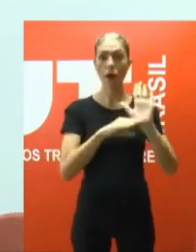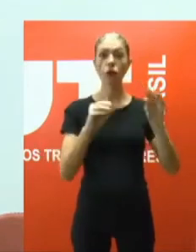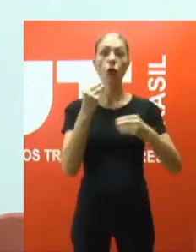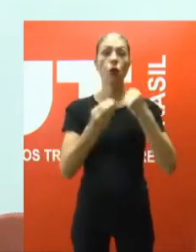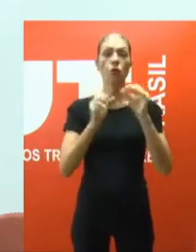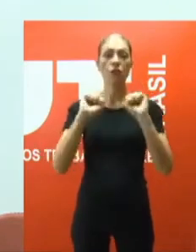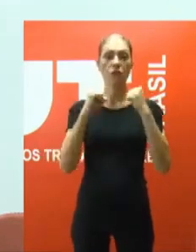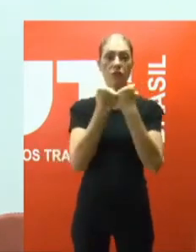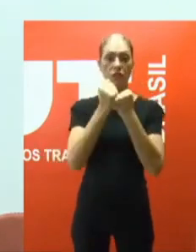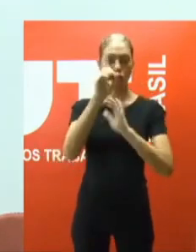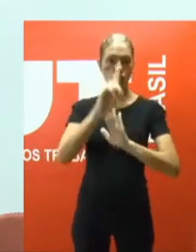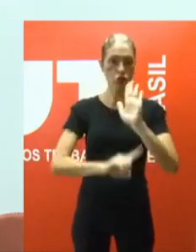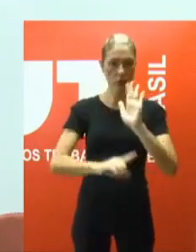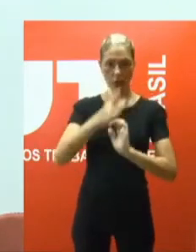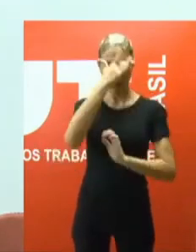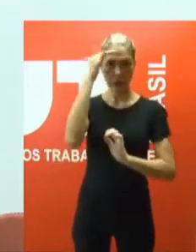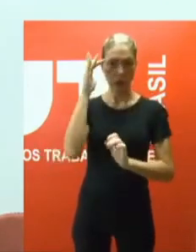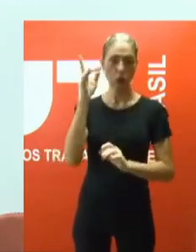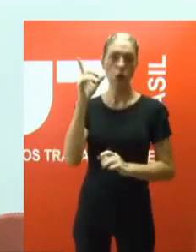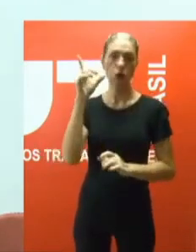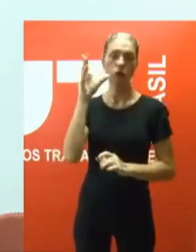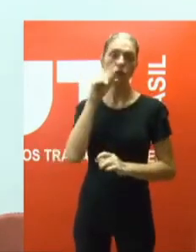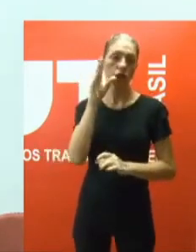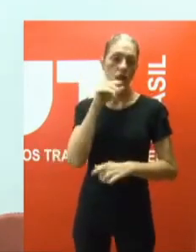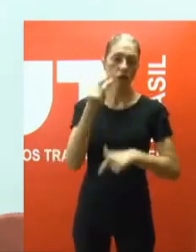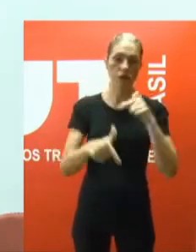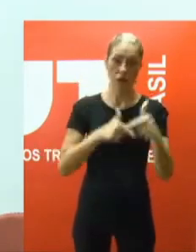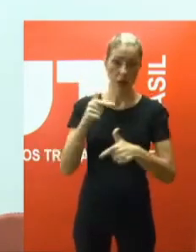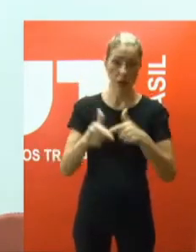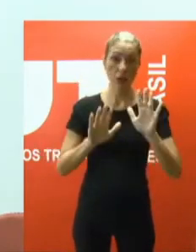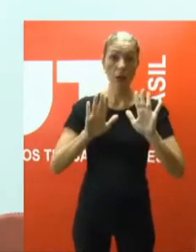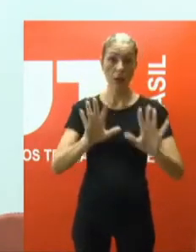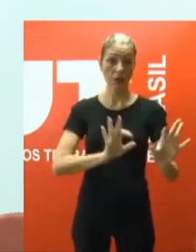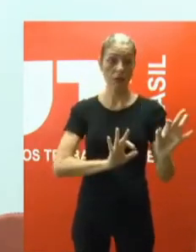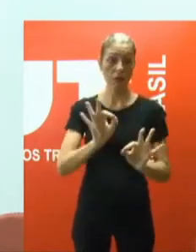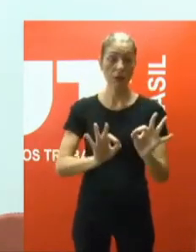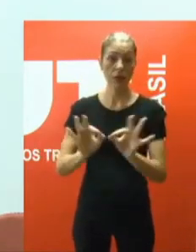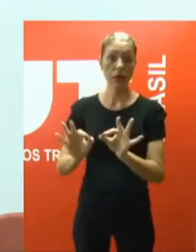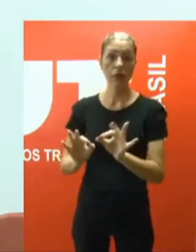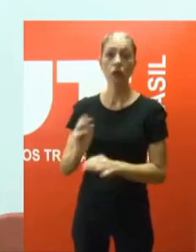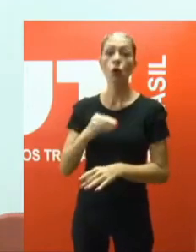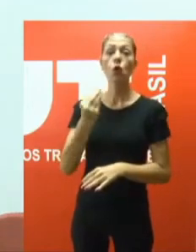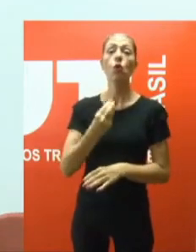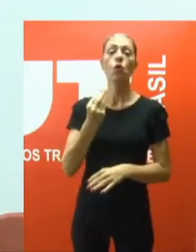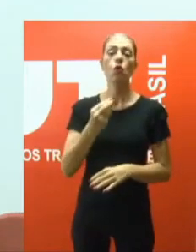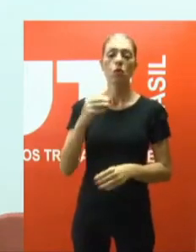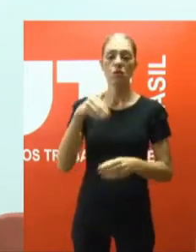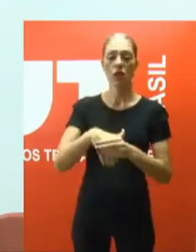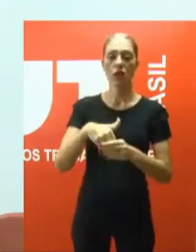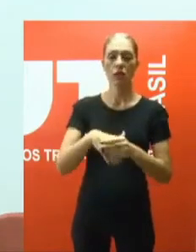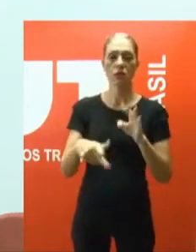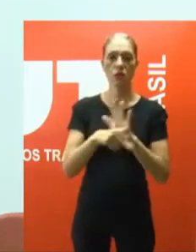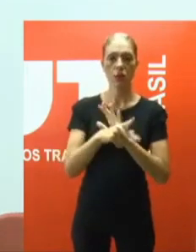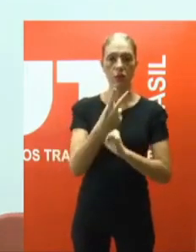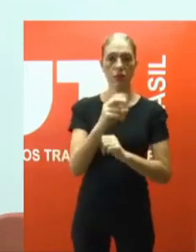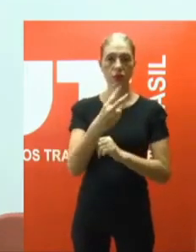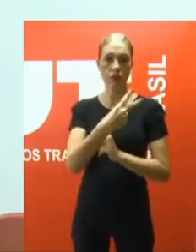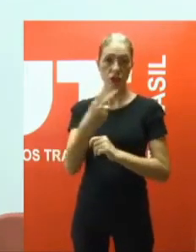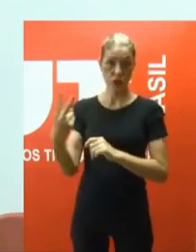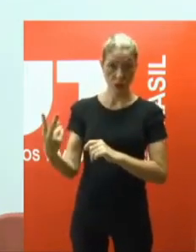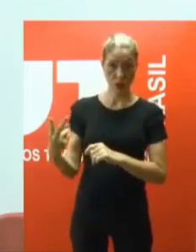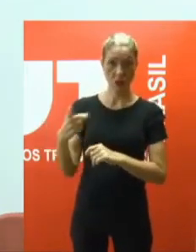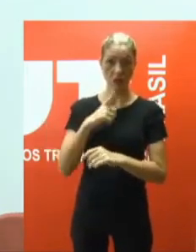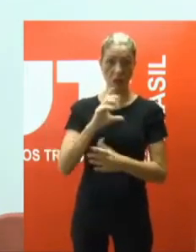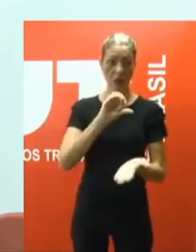dos direitos e interesses dos trabalhadores, mas também se preparando para as eleições de 22. E sei que com as